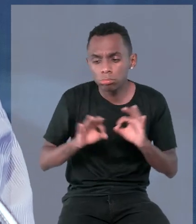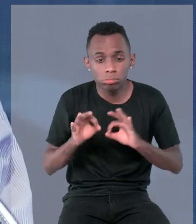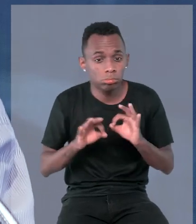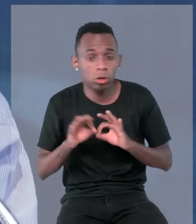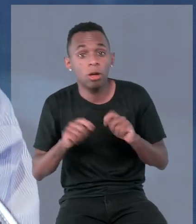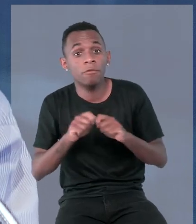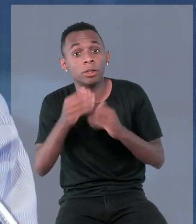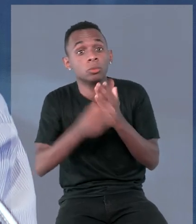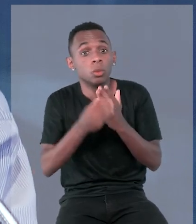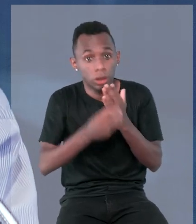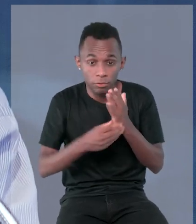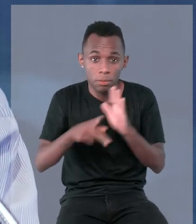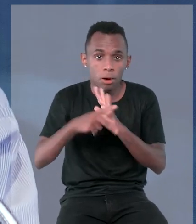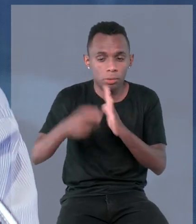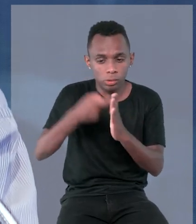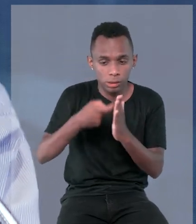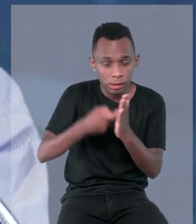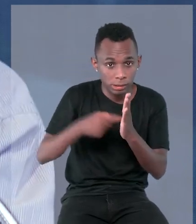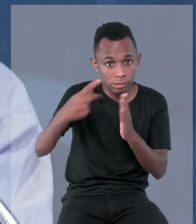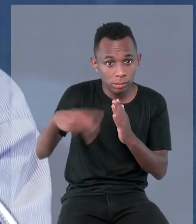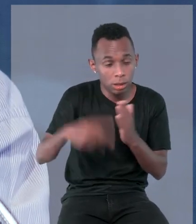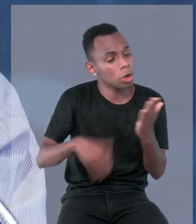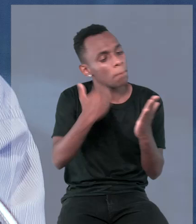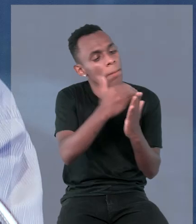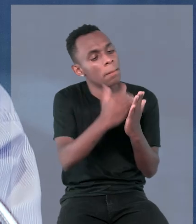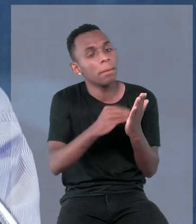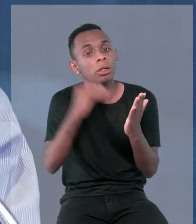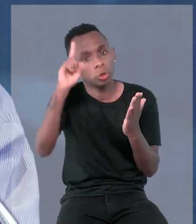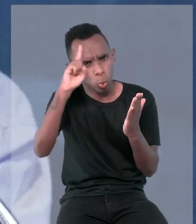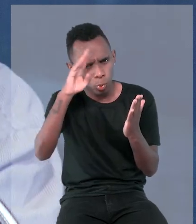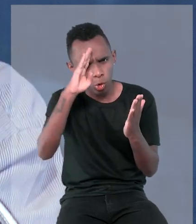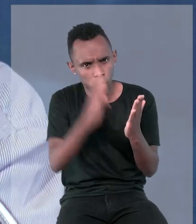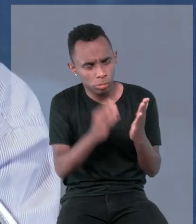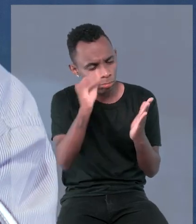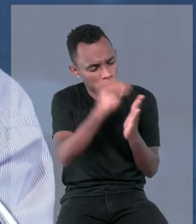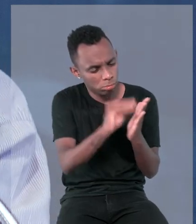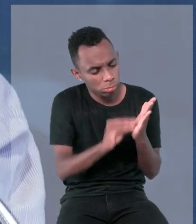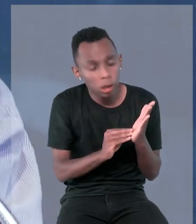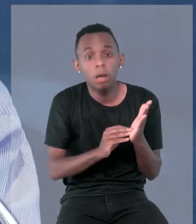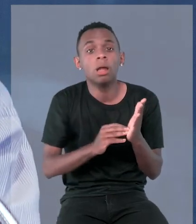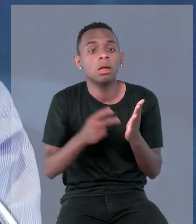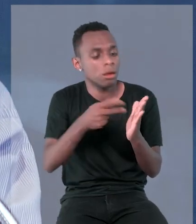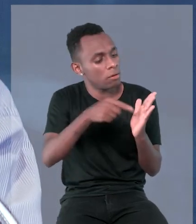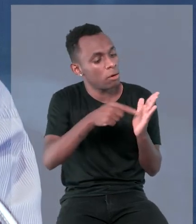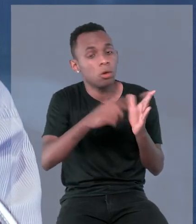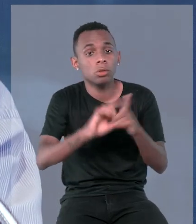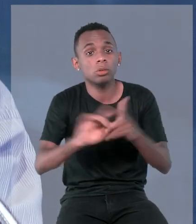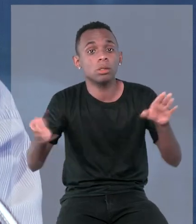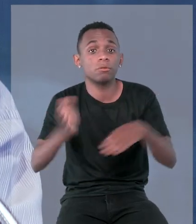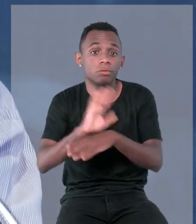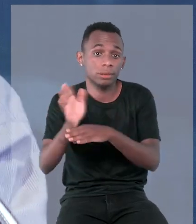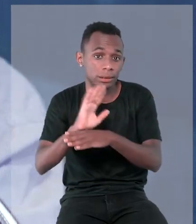organizamos e fizemos um livro com os textos dele. E no diário do meu avô, consta lá que na inauguração do Cine